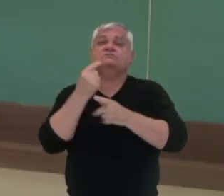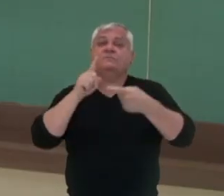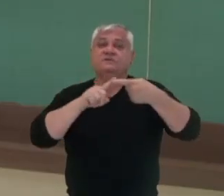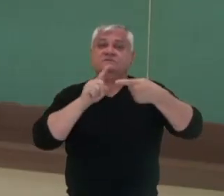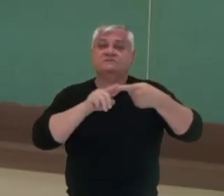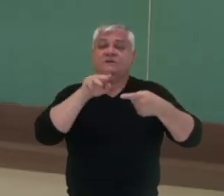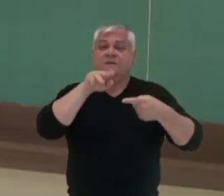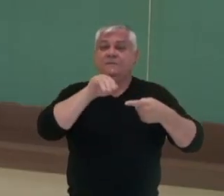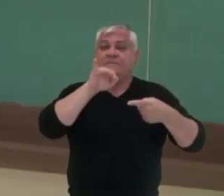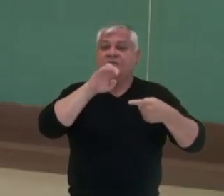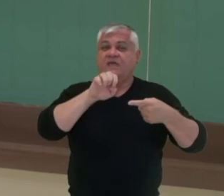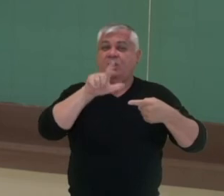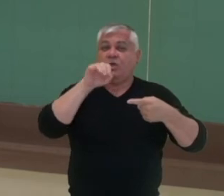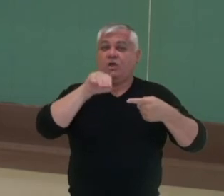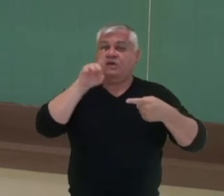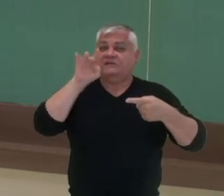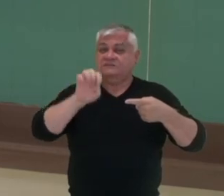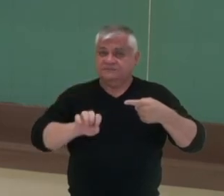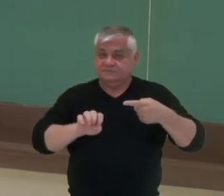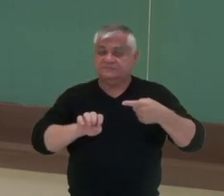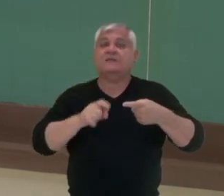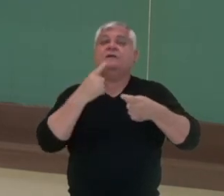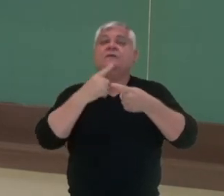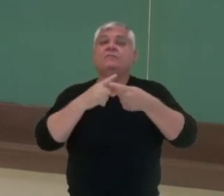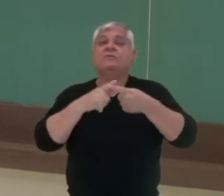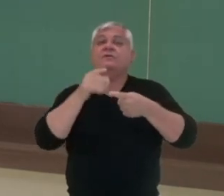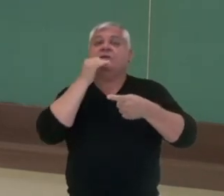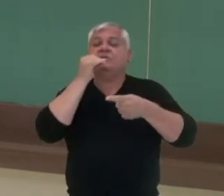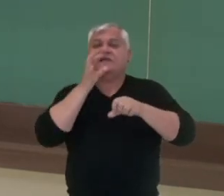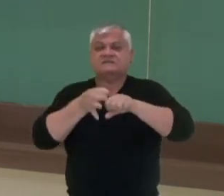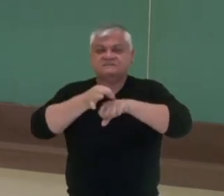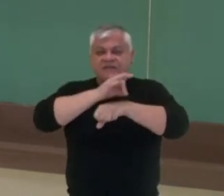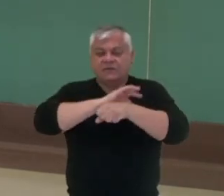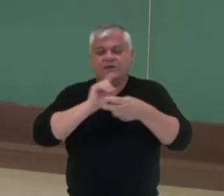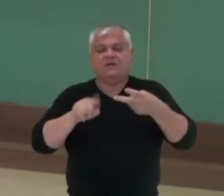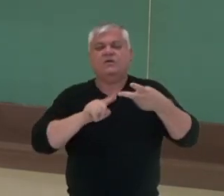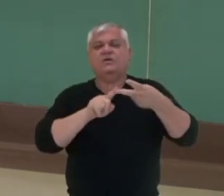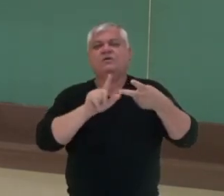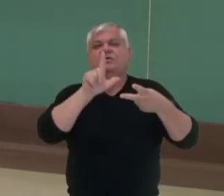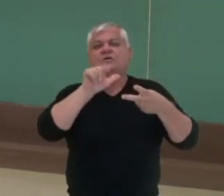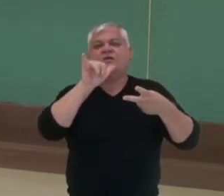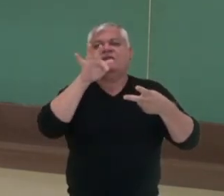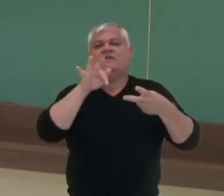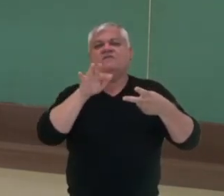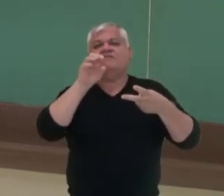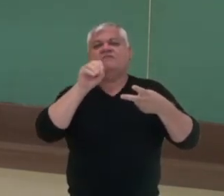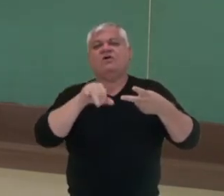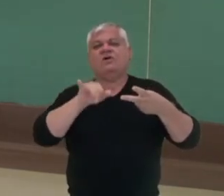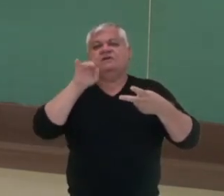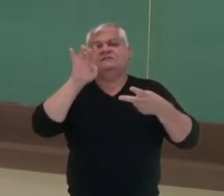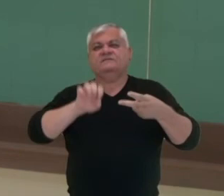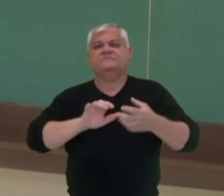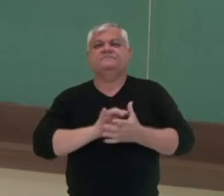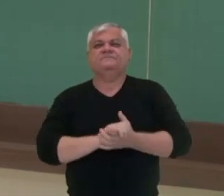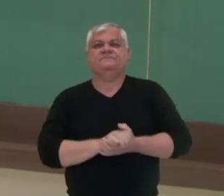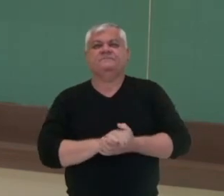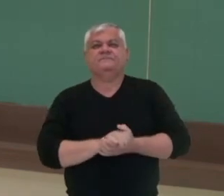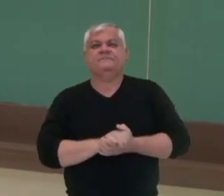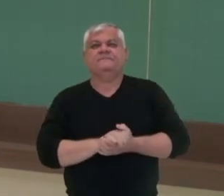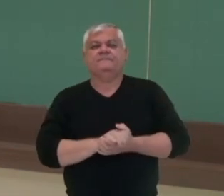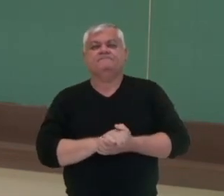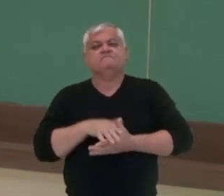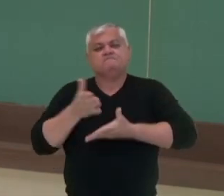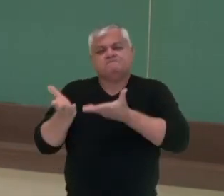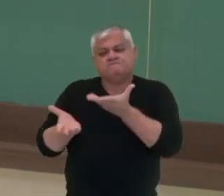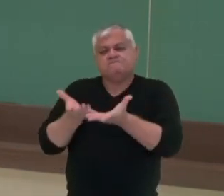ser mieloide, quando elas afetam as células mieloides, ou linfóide, quando afetam as células linfóides.